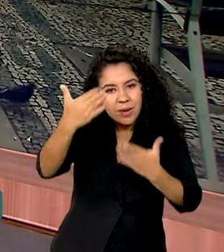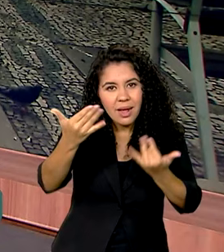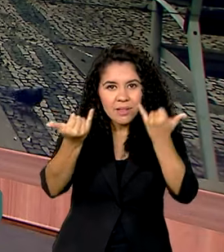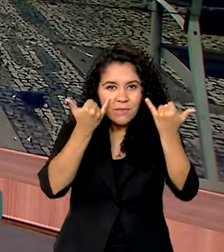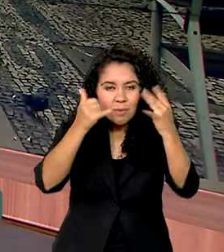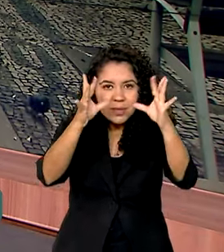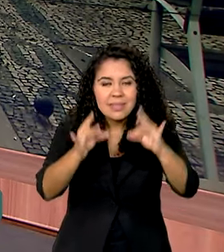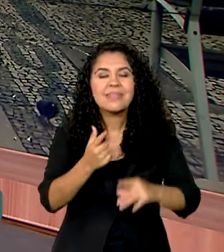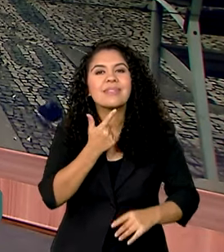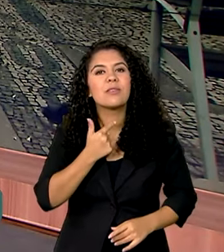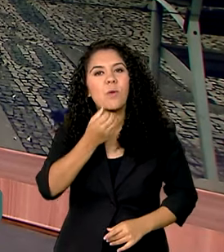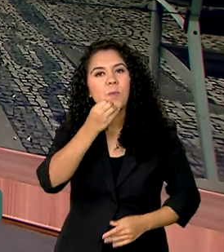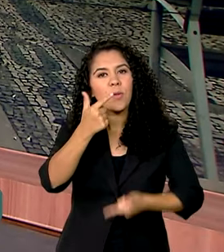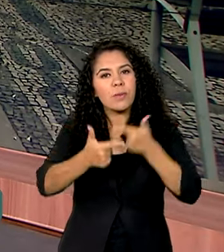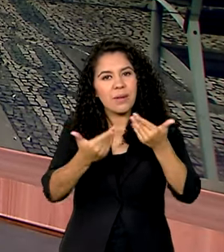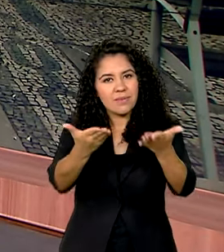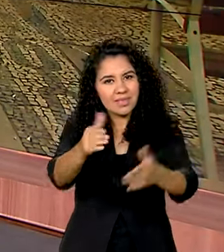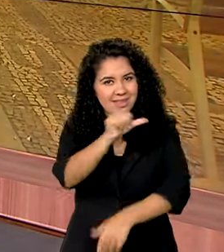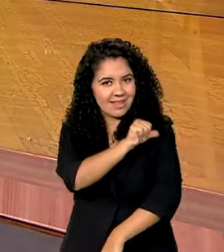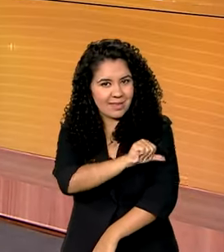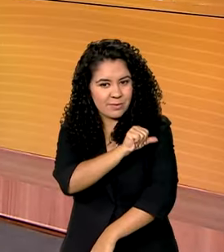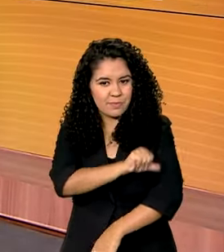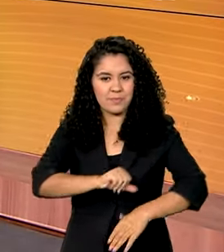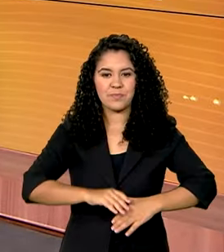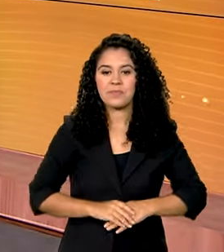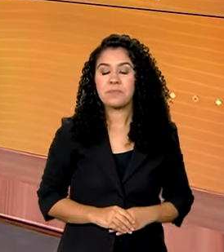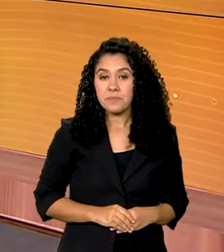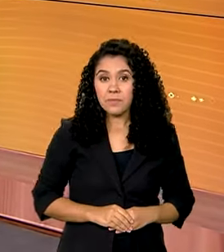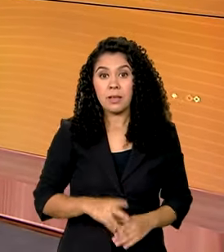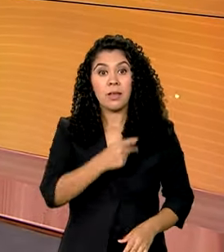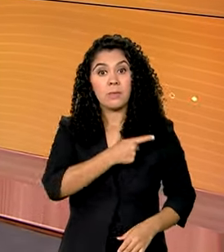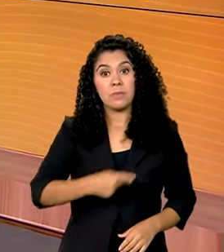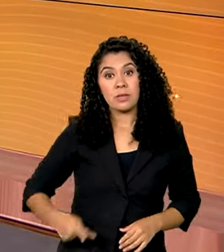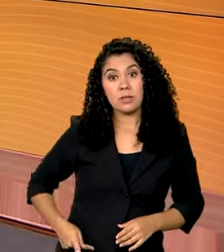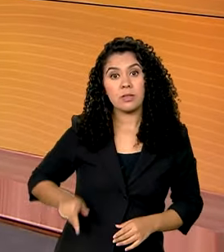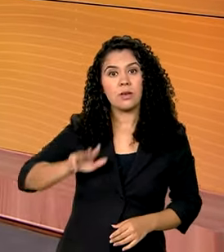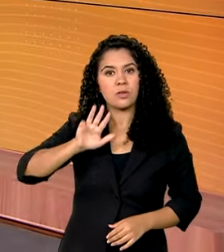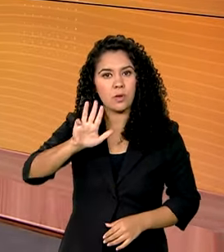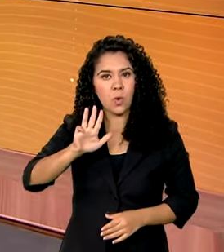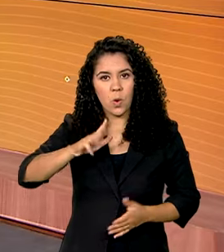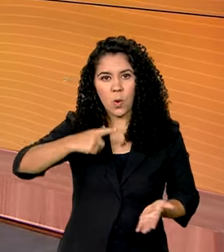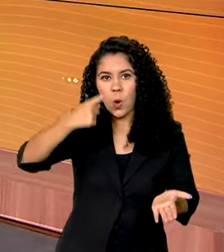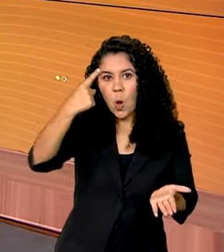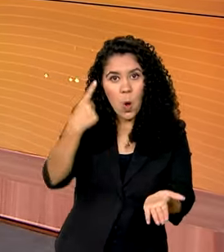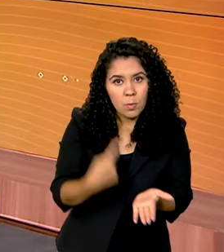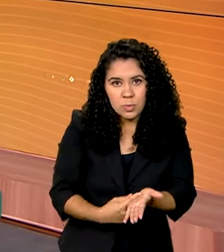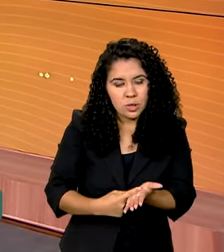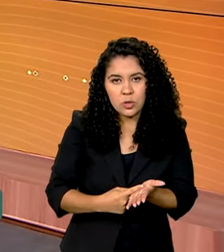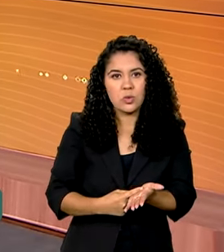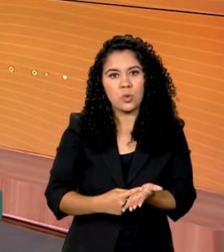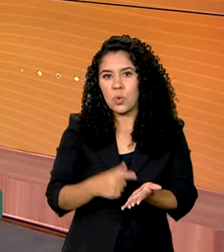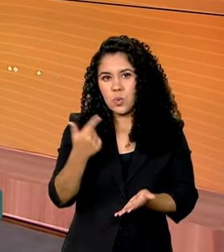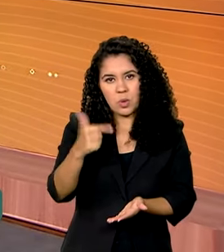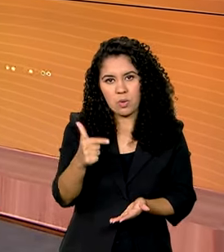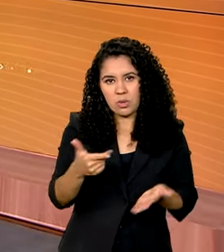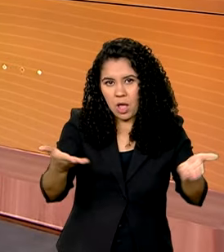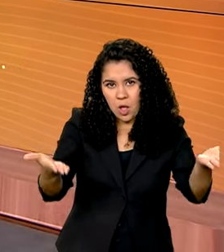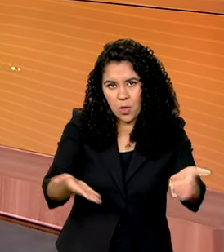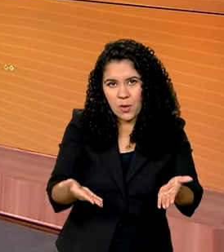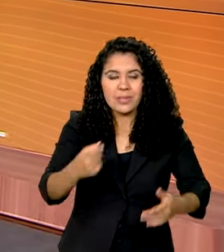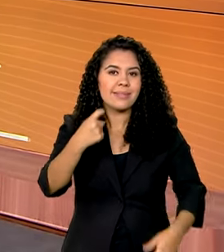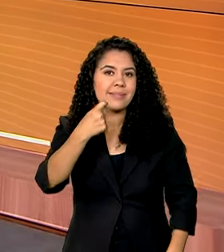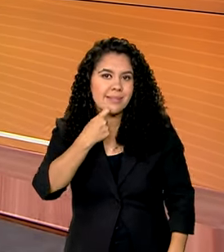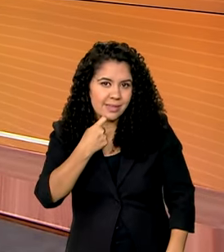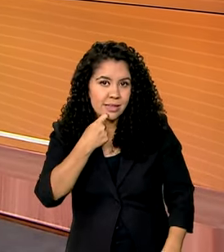Bom trabalho para você aí no Rio de Janeiro. E o presidente Lula não tem compromissos oficiais agendados para esta